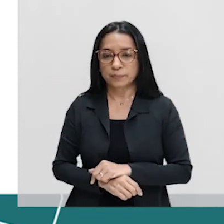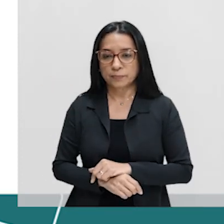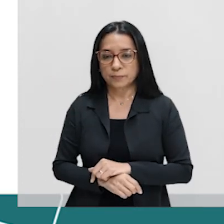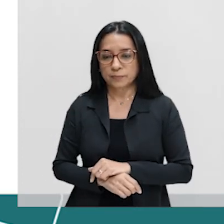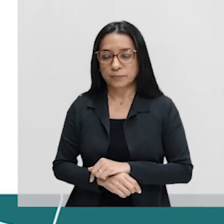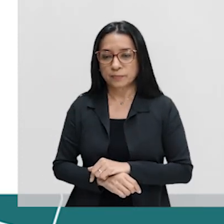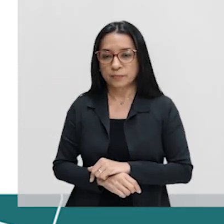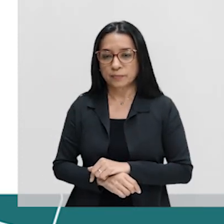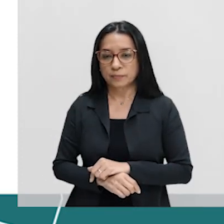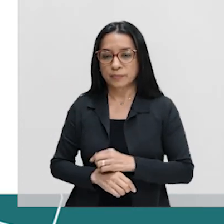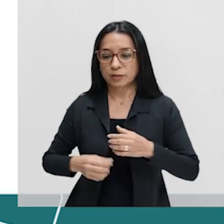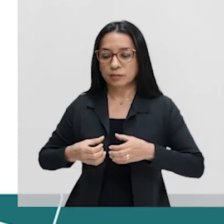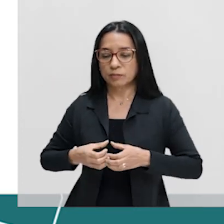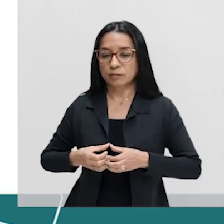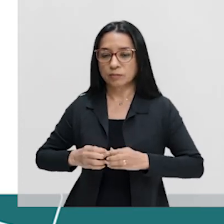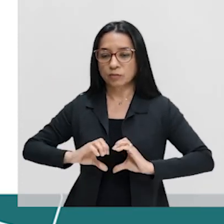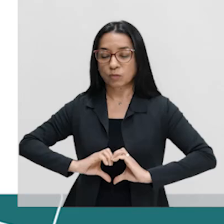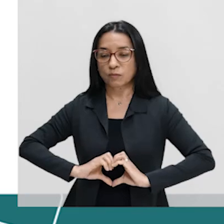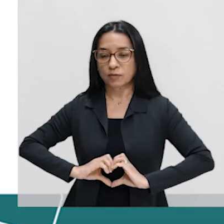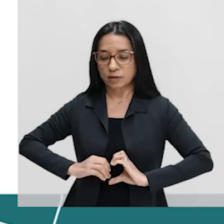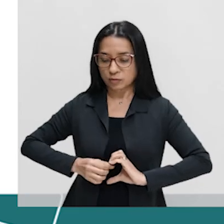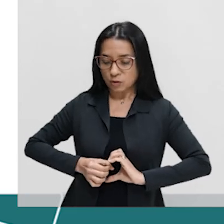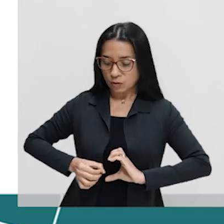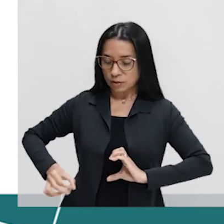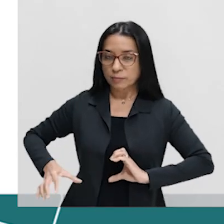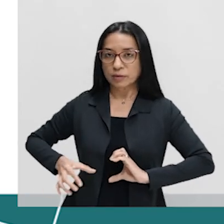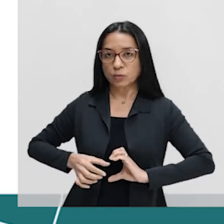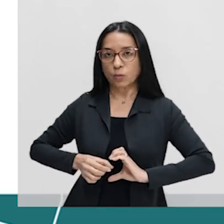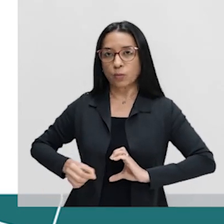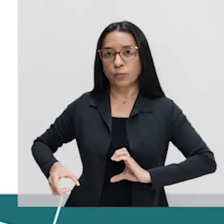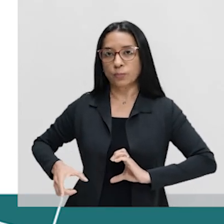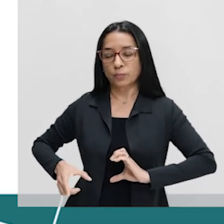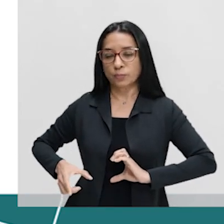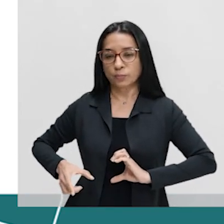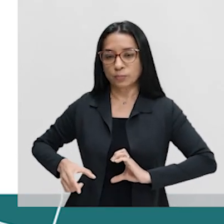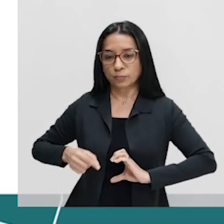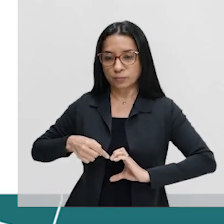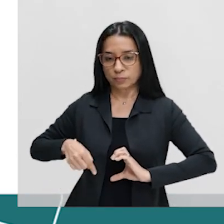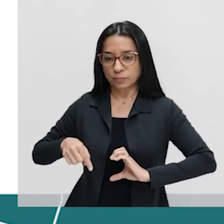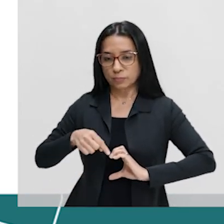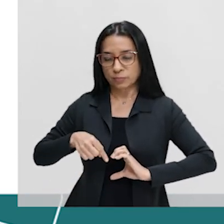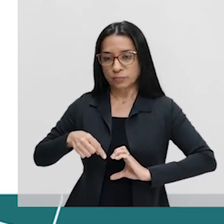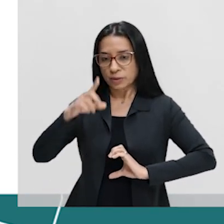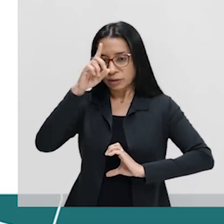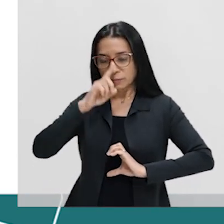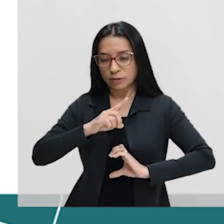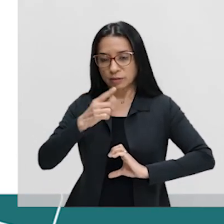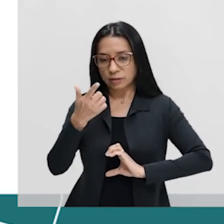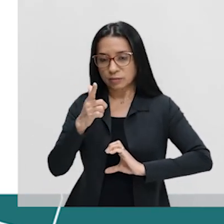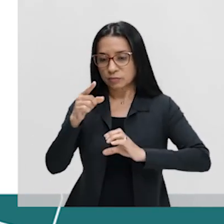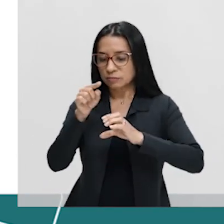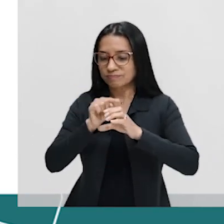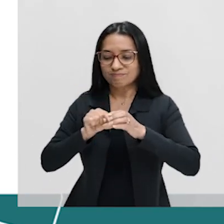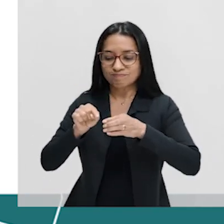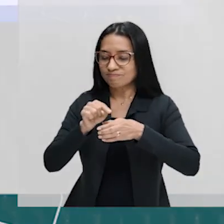acabou de liberar um óvulo. Veja, esse óvulo tá amarelo, sem gema, tá? Sem casca nenhuma. E ao